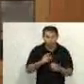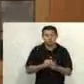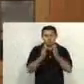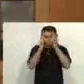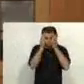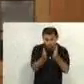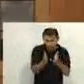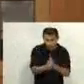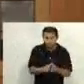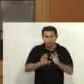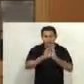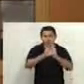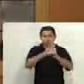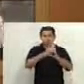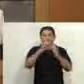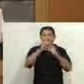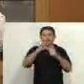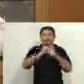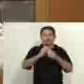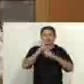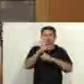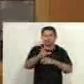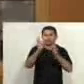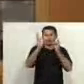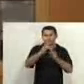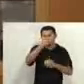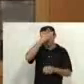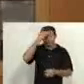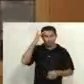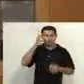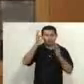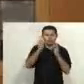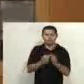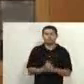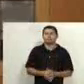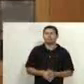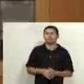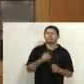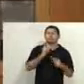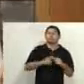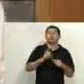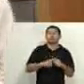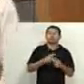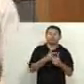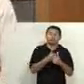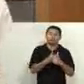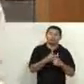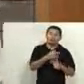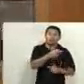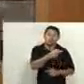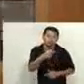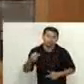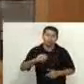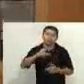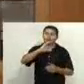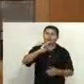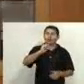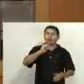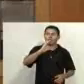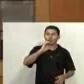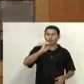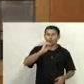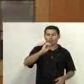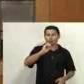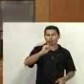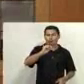focar bastante esse conceito. Façam os esboços, tá, pessoal? Né? Por que subtração? Cacoal, né? Rondônia pergunta,